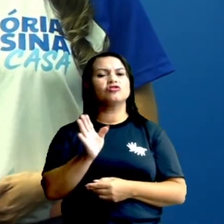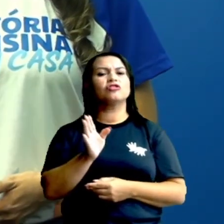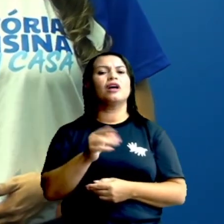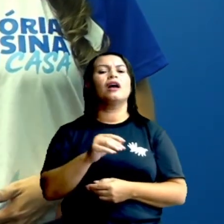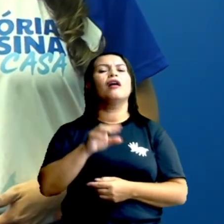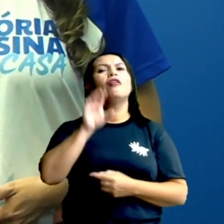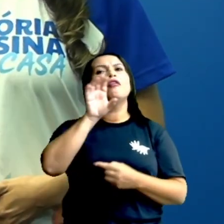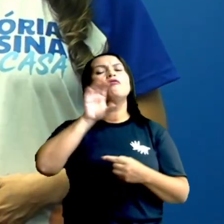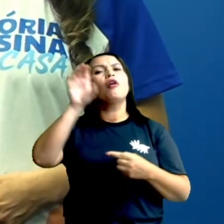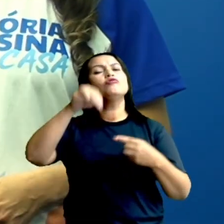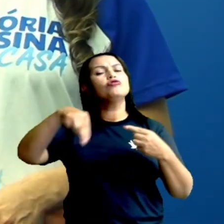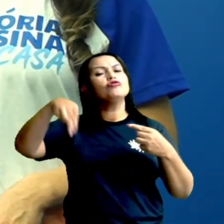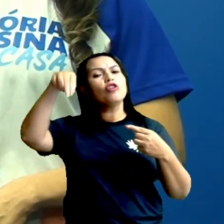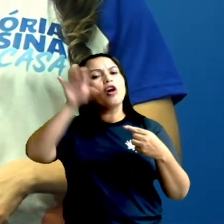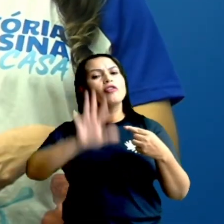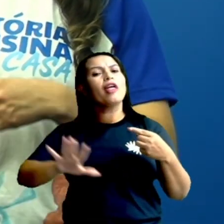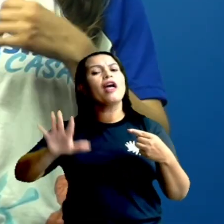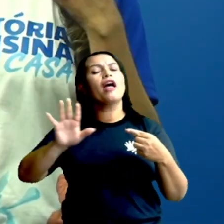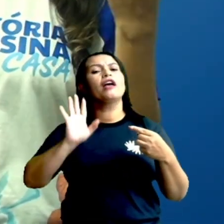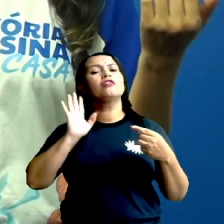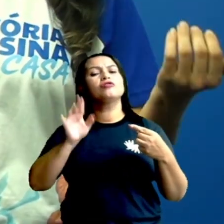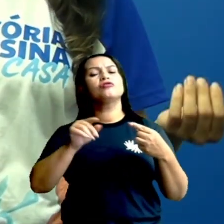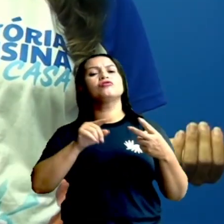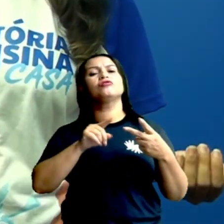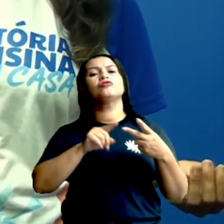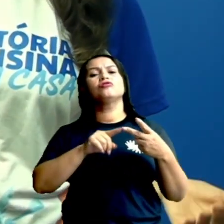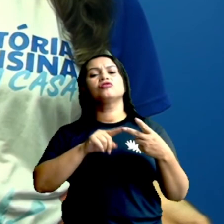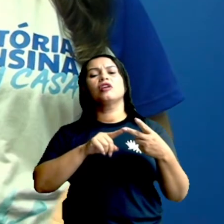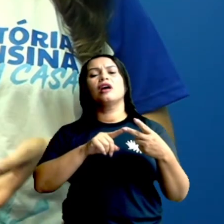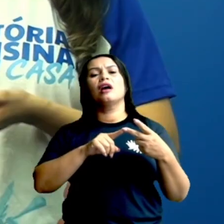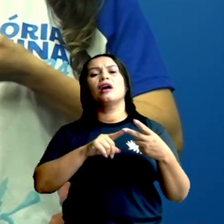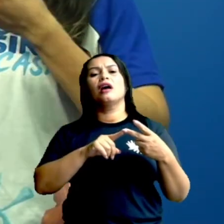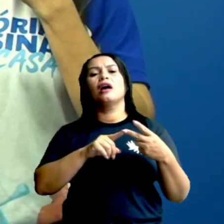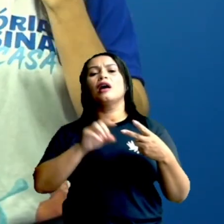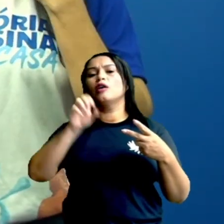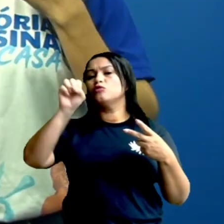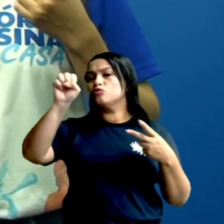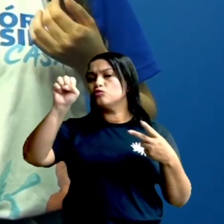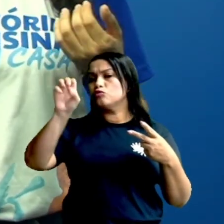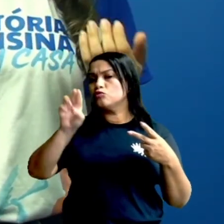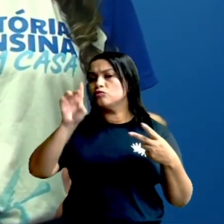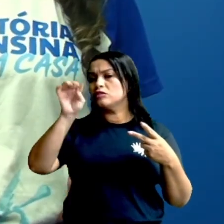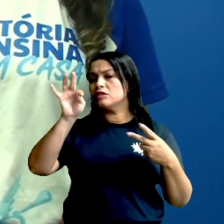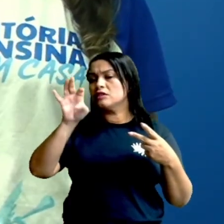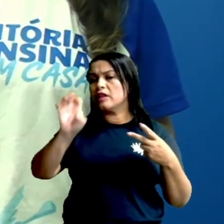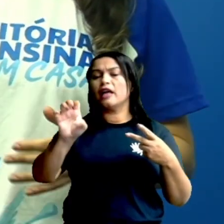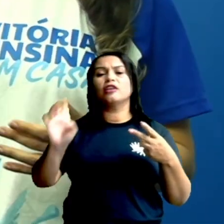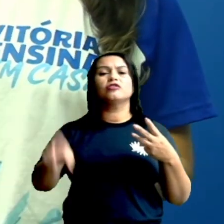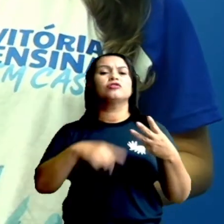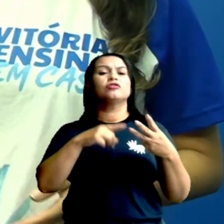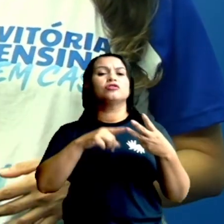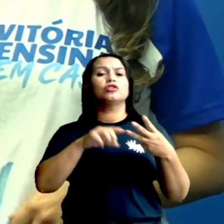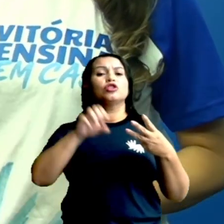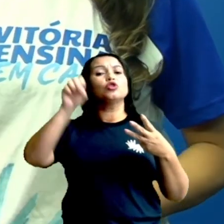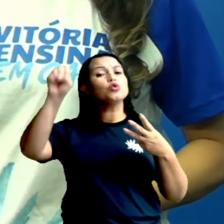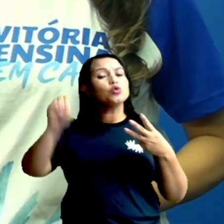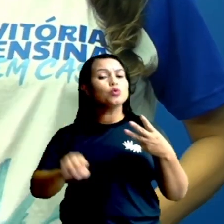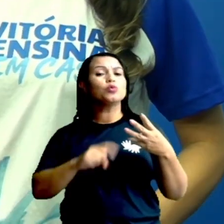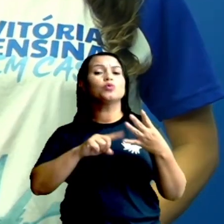passamos pela região nordeste, a região sudeste, a região